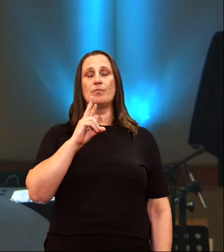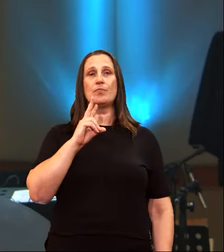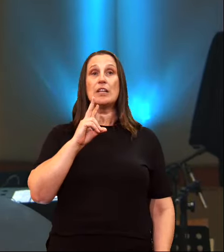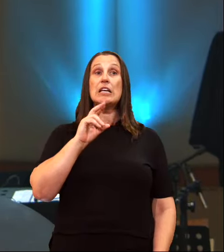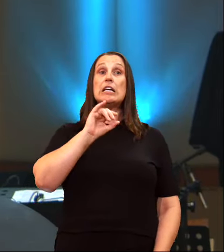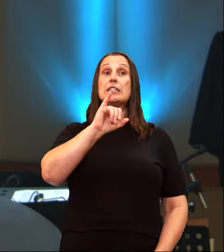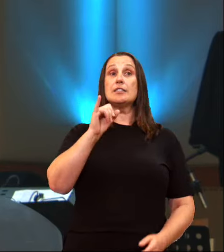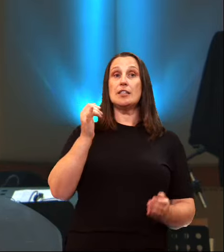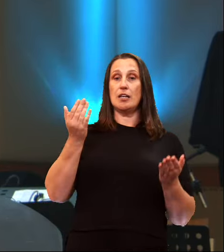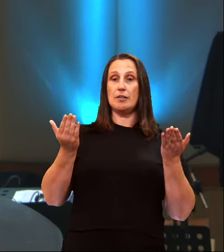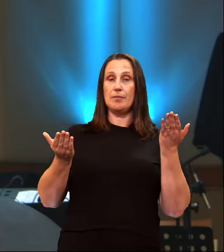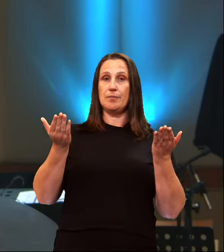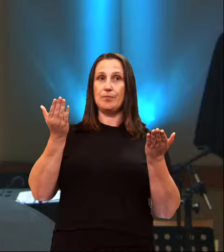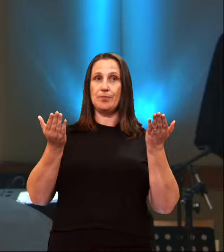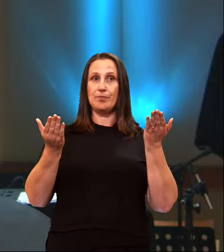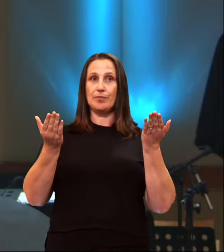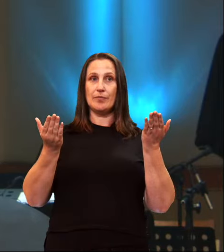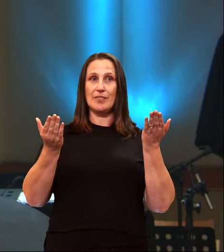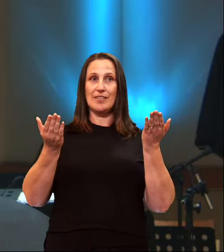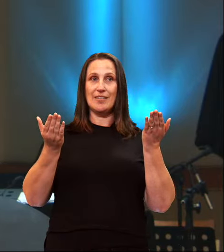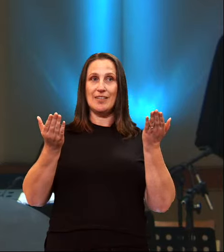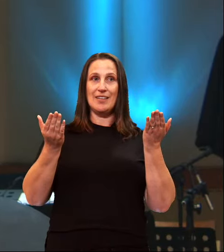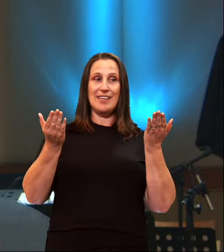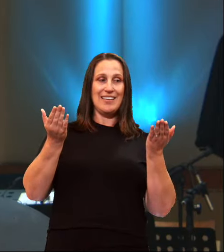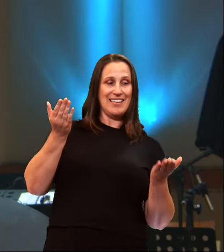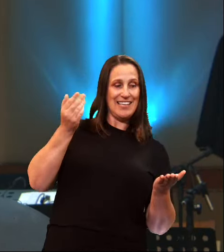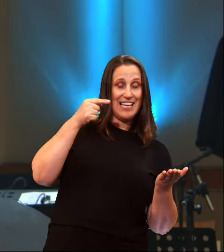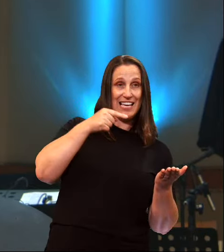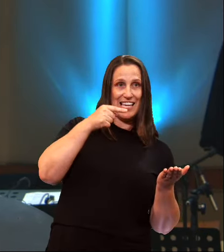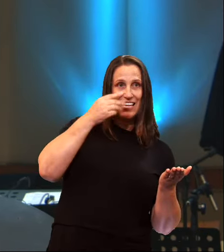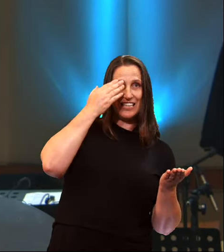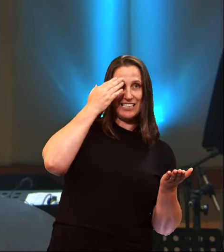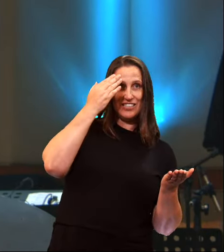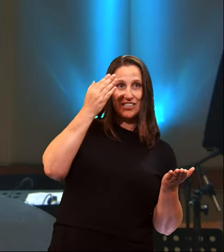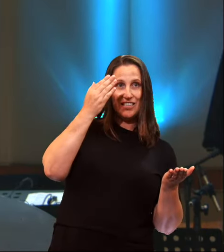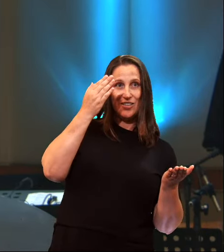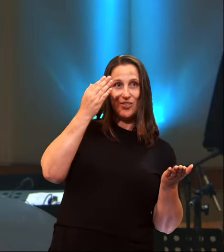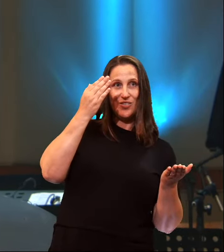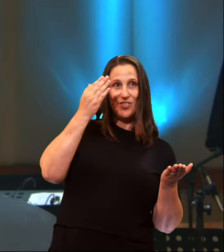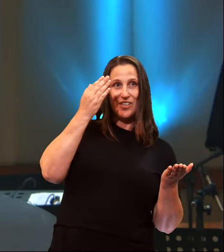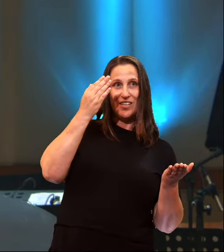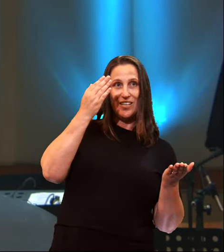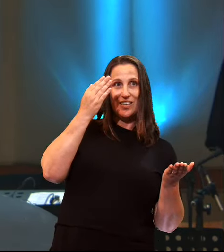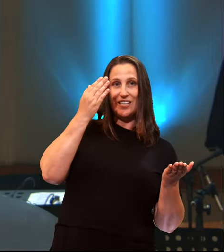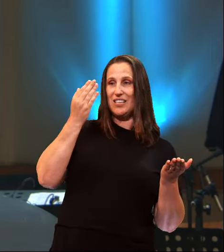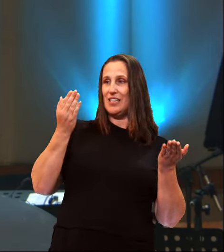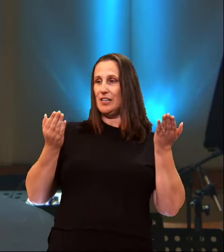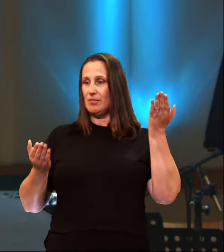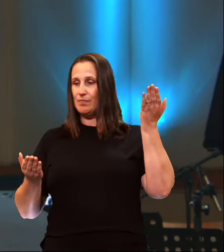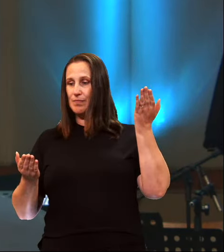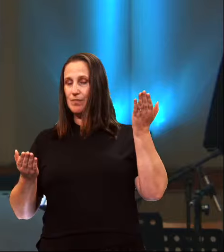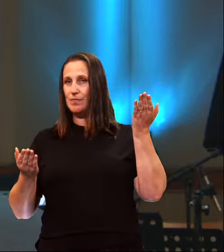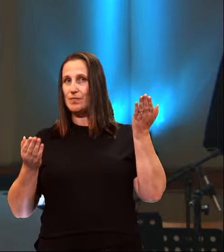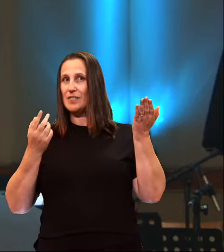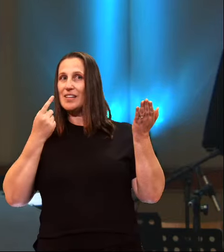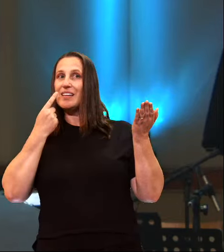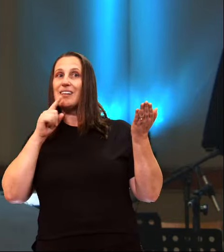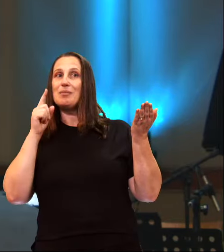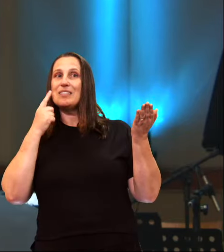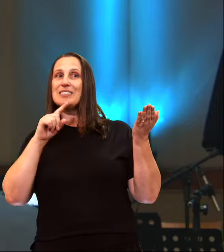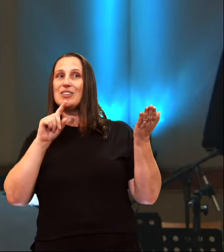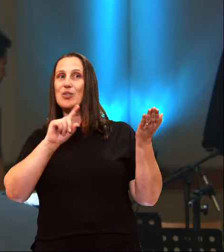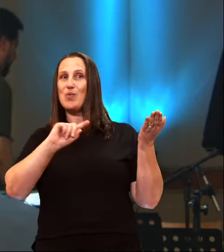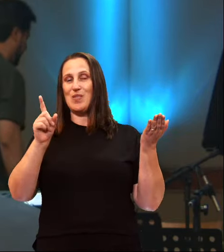da tua vida pender para o lado da gratidão e não da reclamação, Deus vai te abençoar